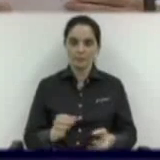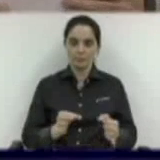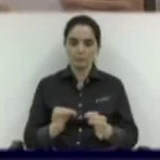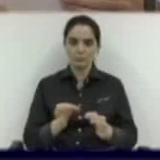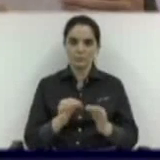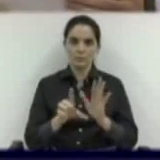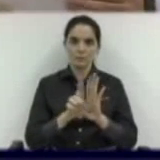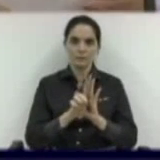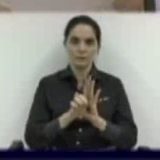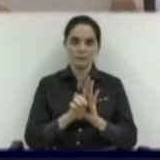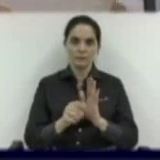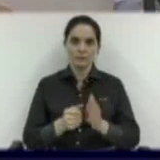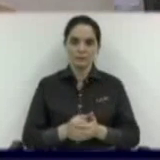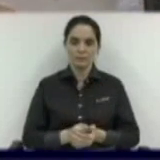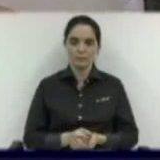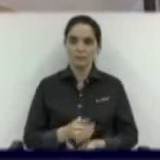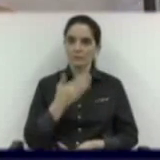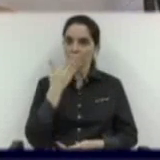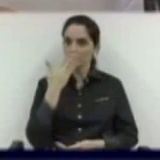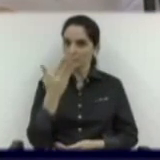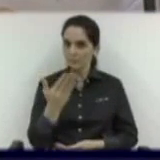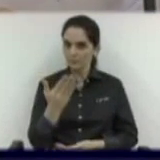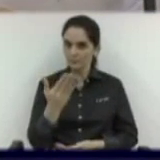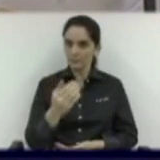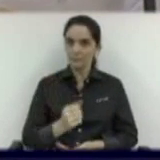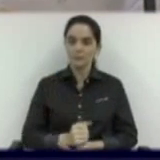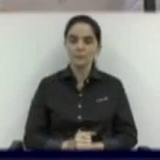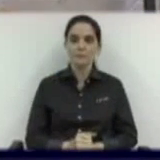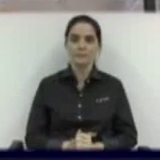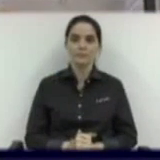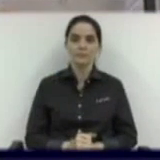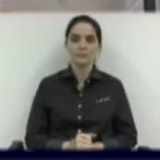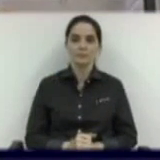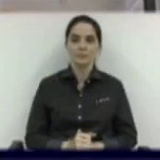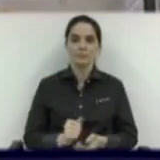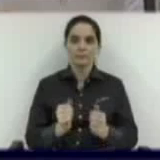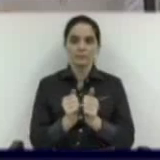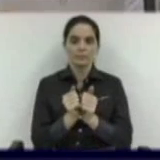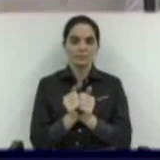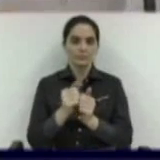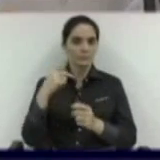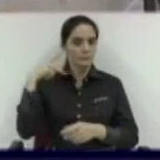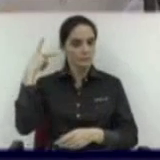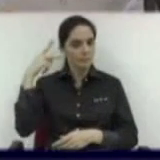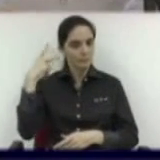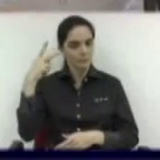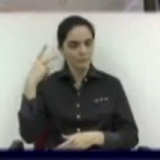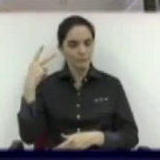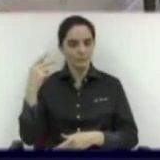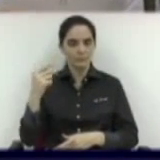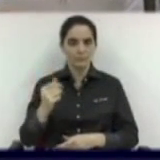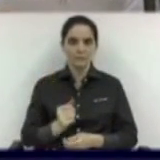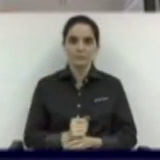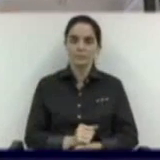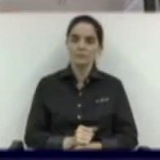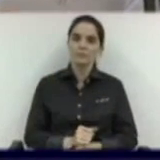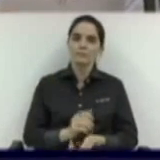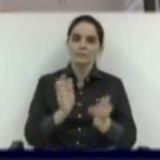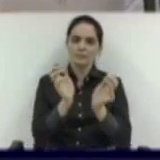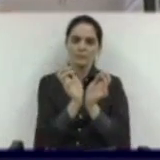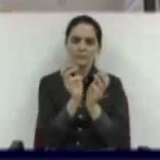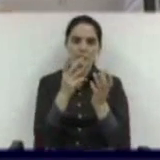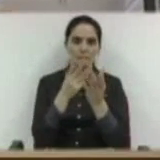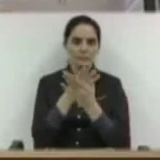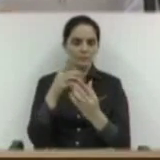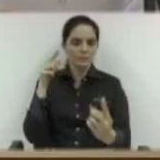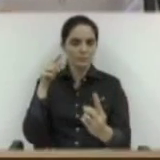lei. Vimos a presença de Vossa Excelência e dos dignos vereadores que compõem essa egrégia Câmara Municipal de Limeira com o